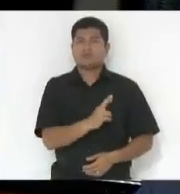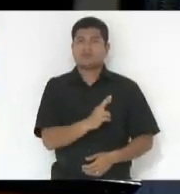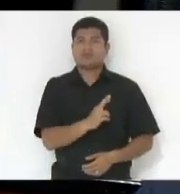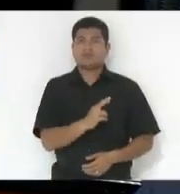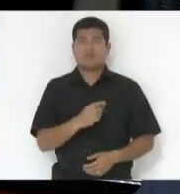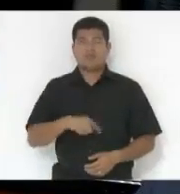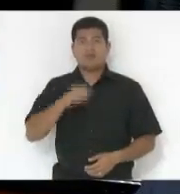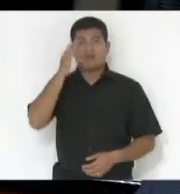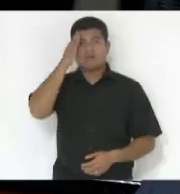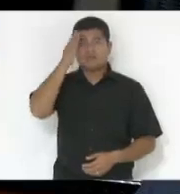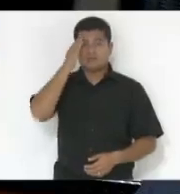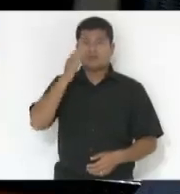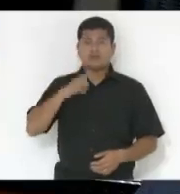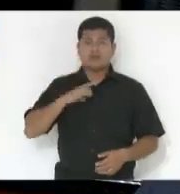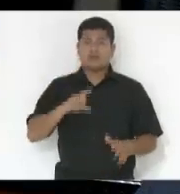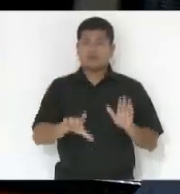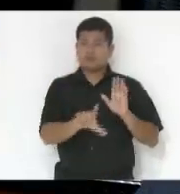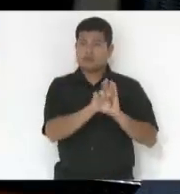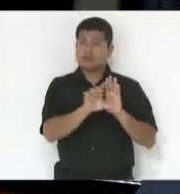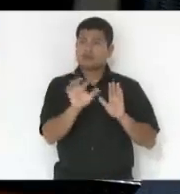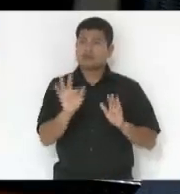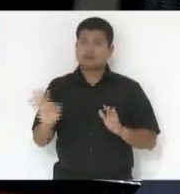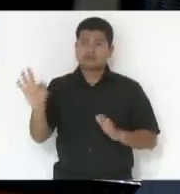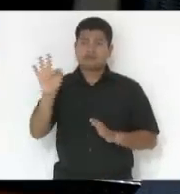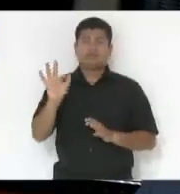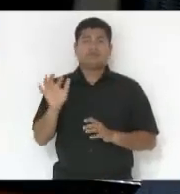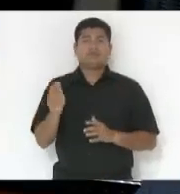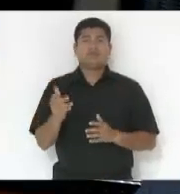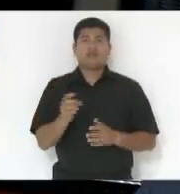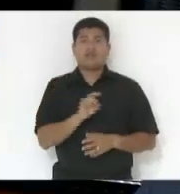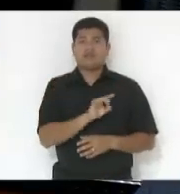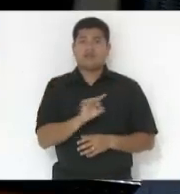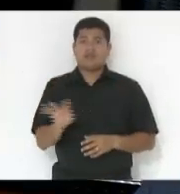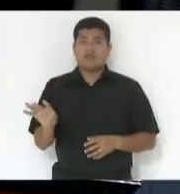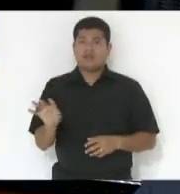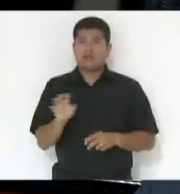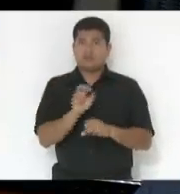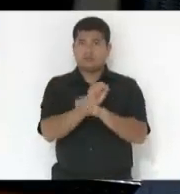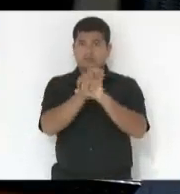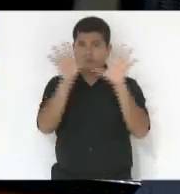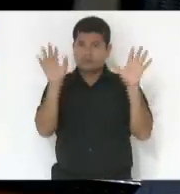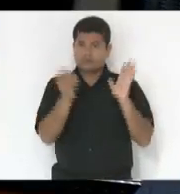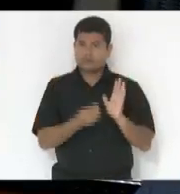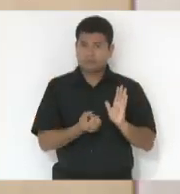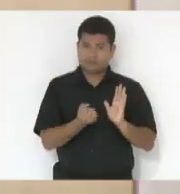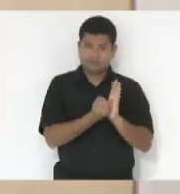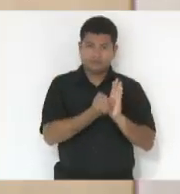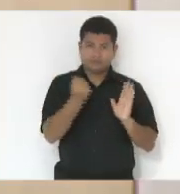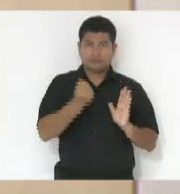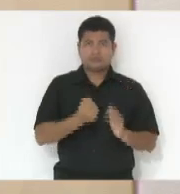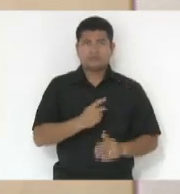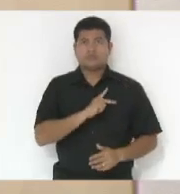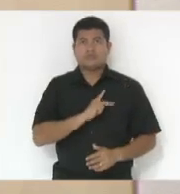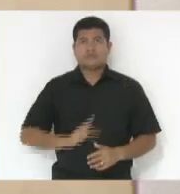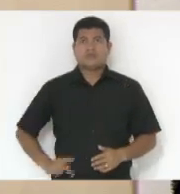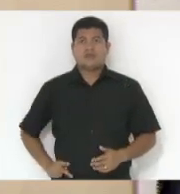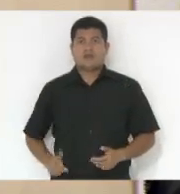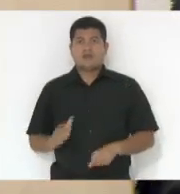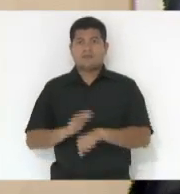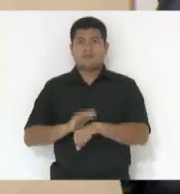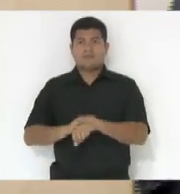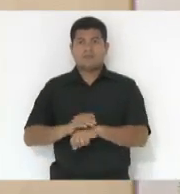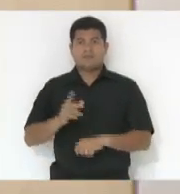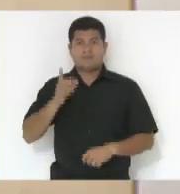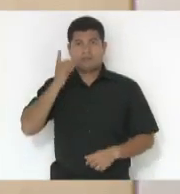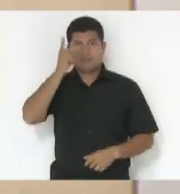gente saber que tem uma legislação federal. Então, só para esse registro, senhor presidente. A palavra à autora, deputada